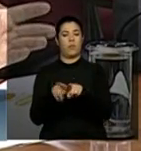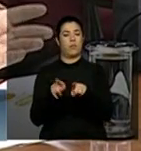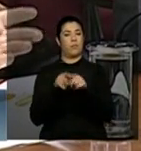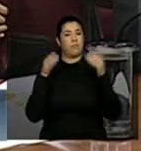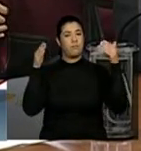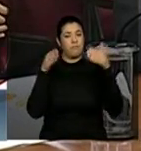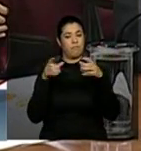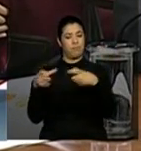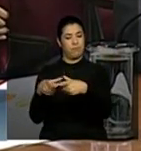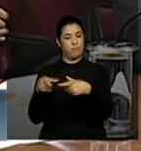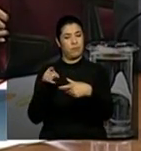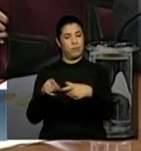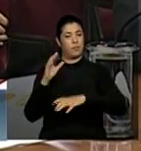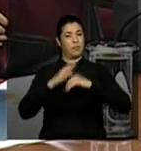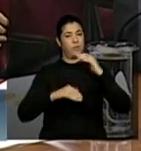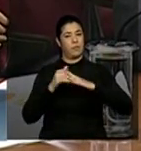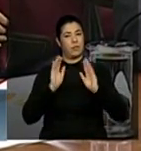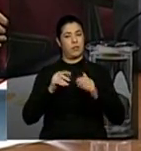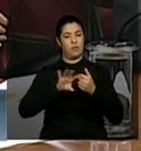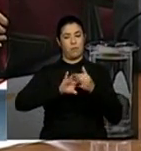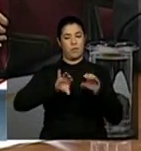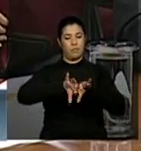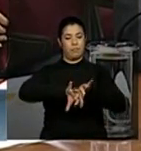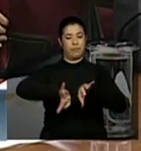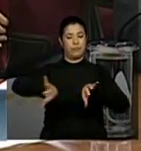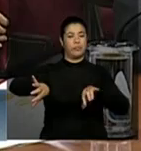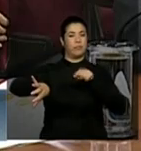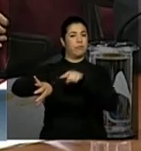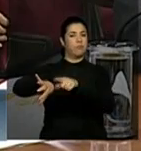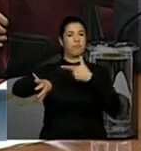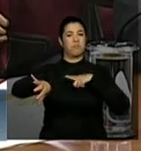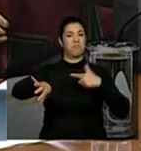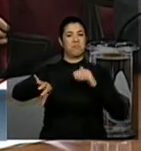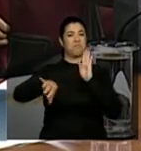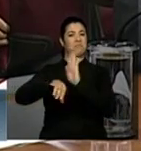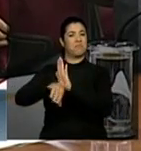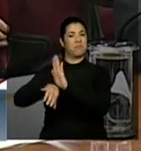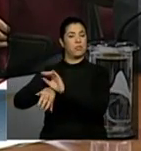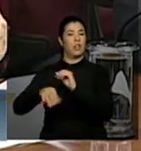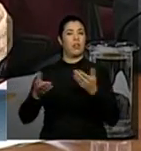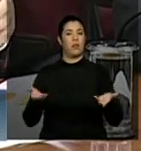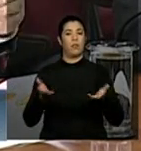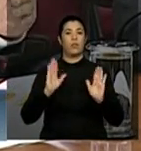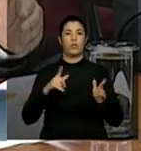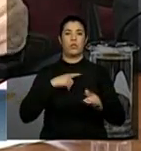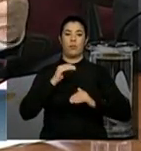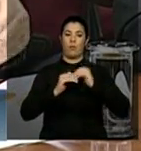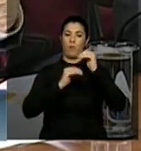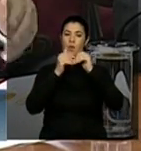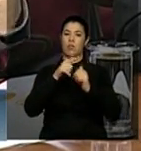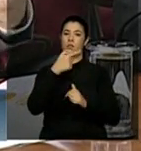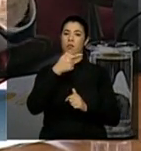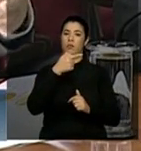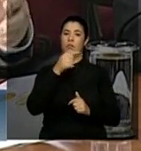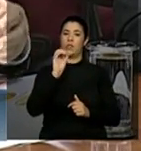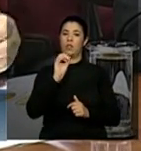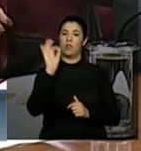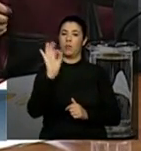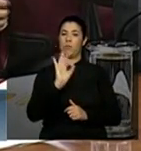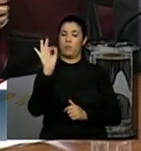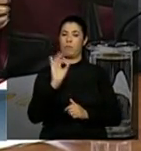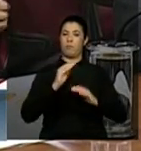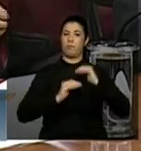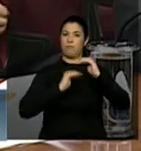estavam praticamente isolados, sem uma assistência, e hoje numa evolução de até de 70% maior na